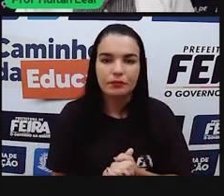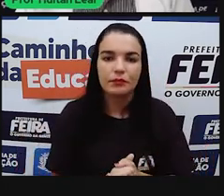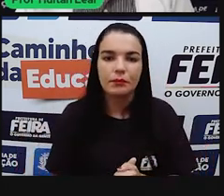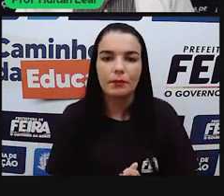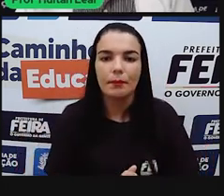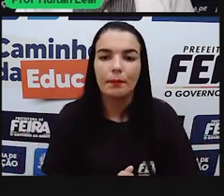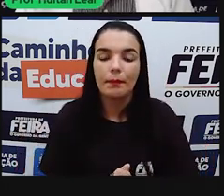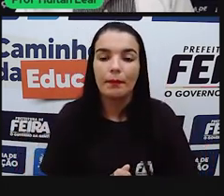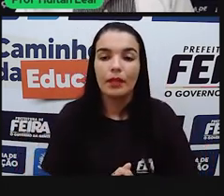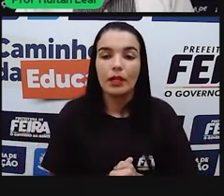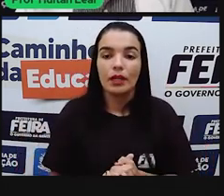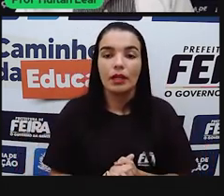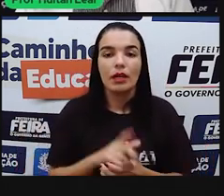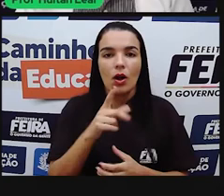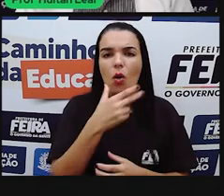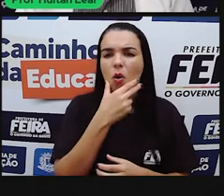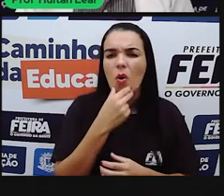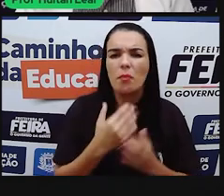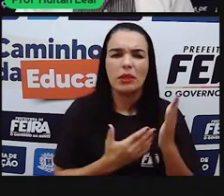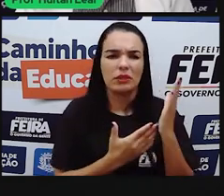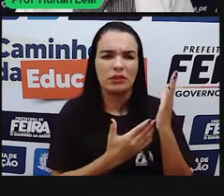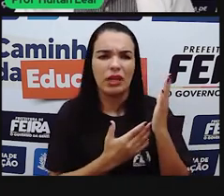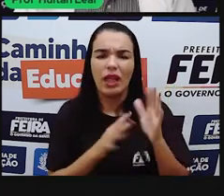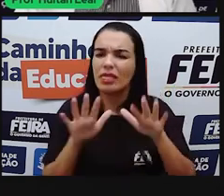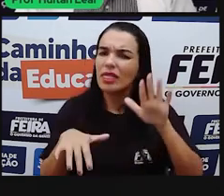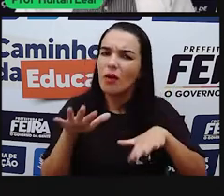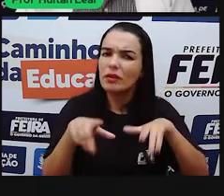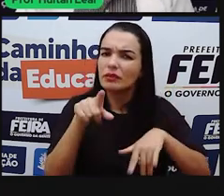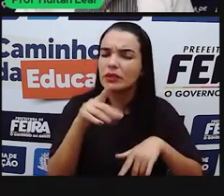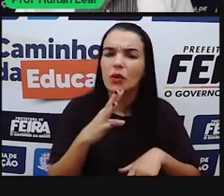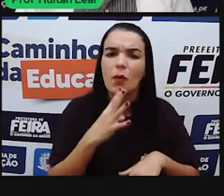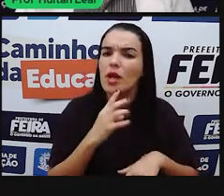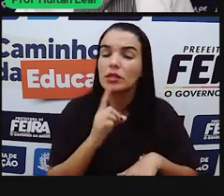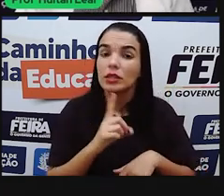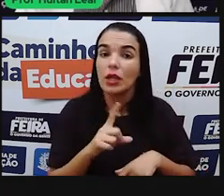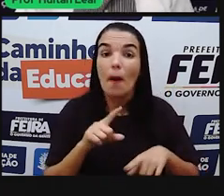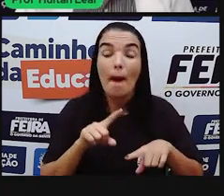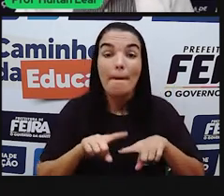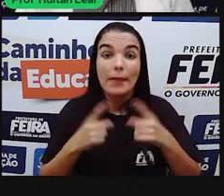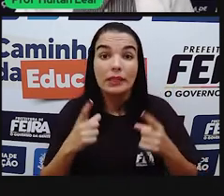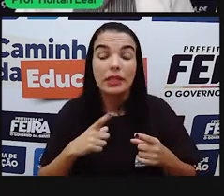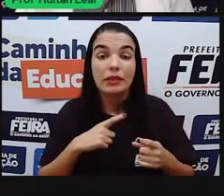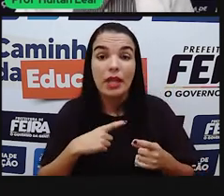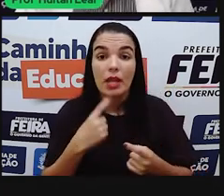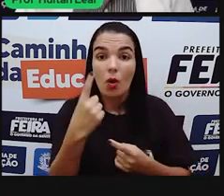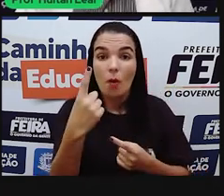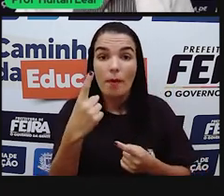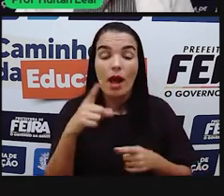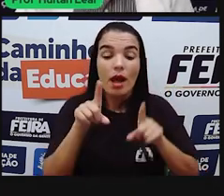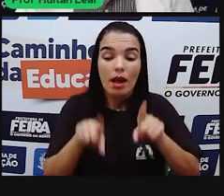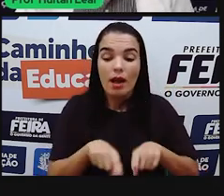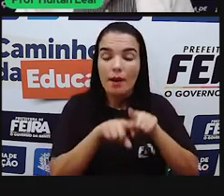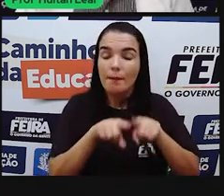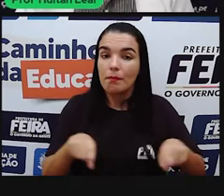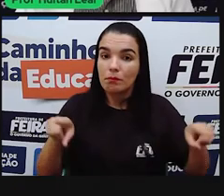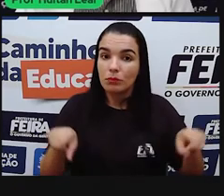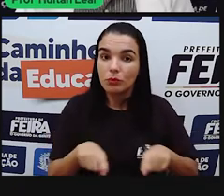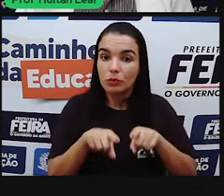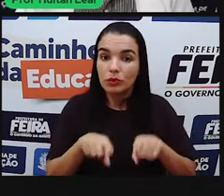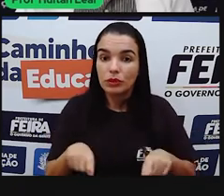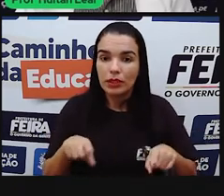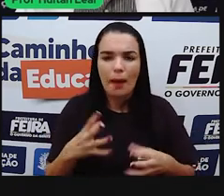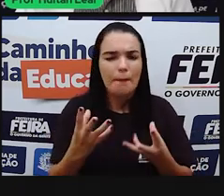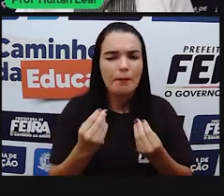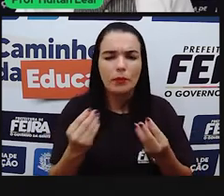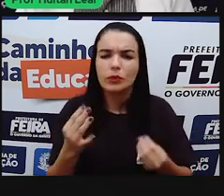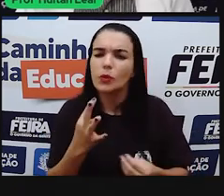não ter muito ouvido falar dele, mas existe uma música, uma canção dessas que ele compôs, que é